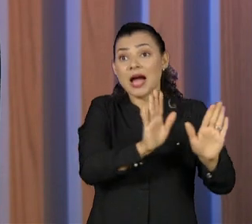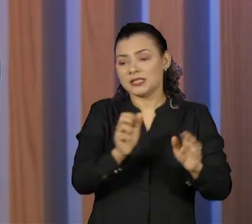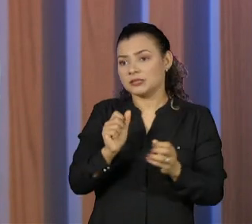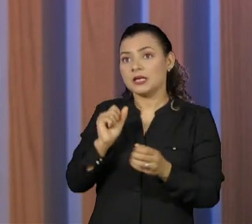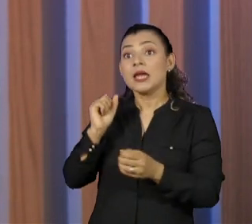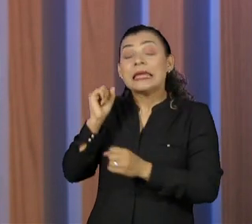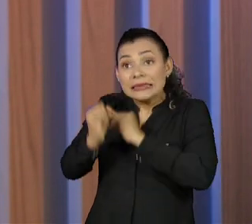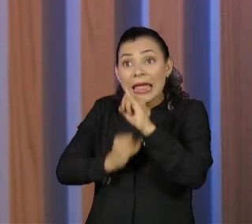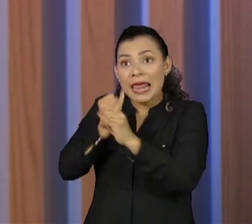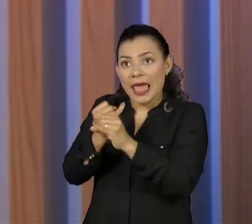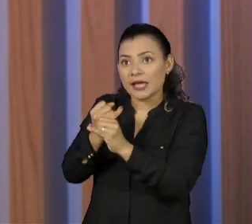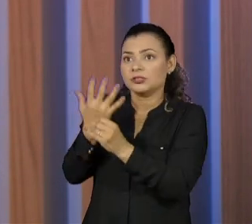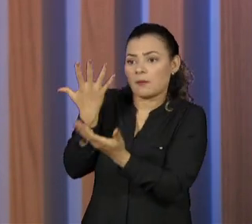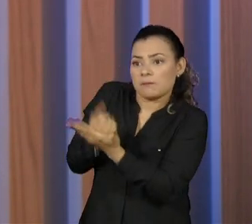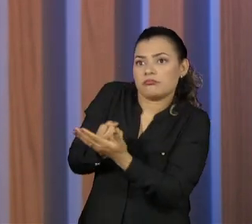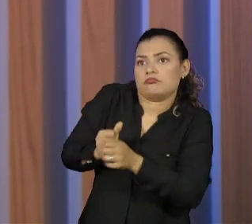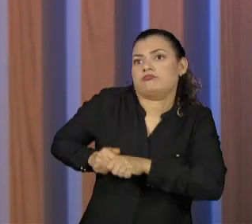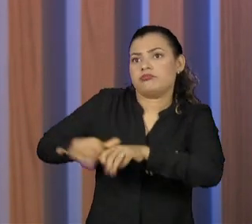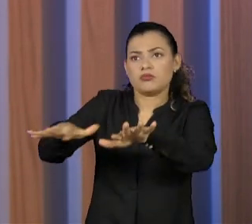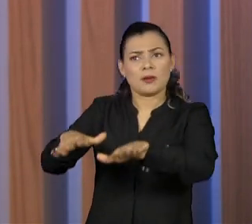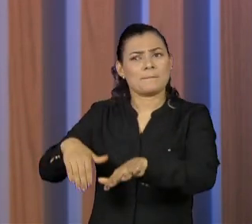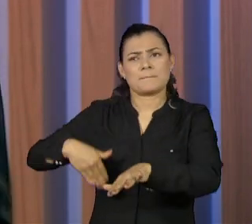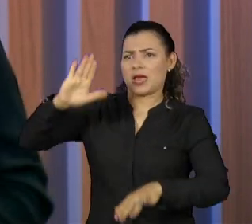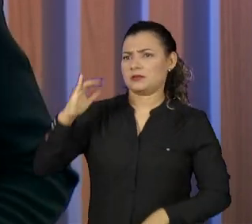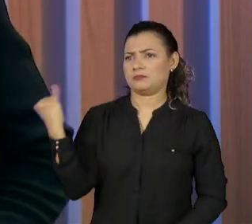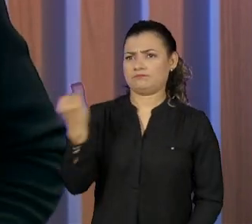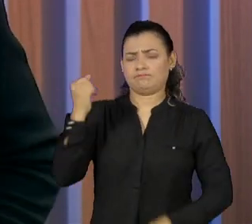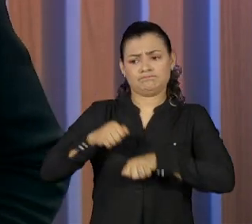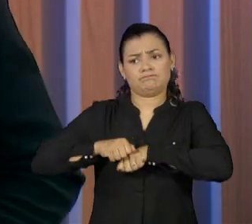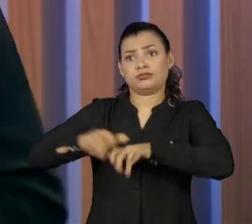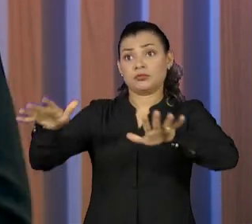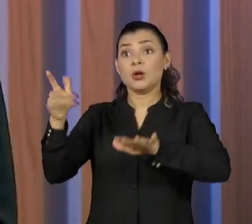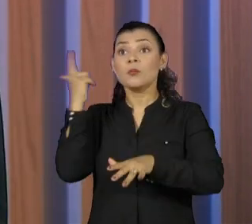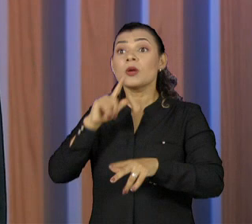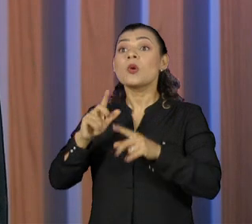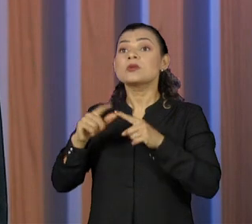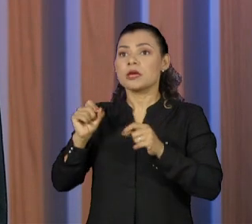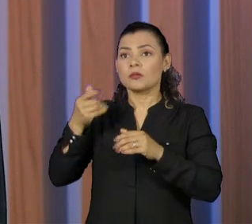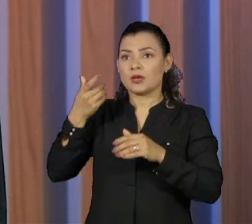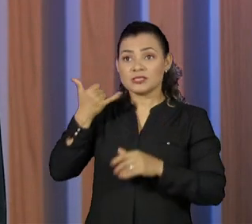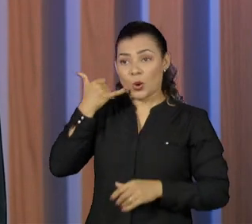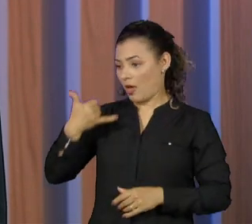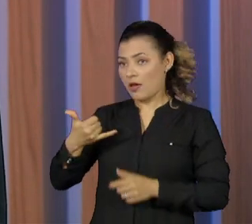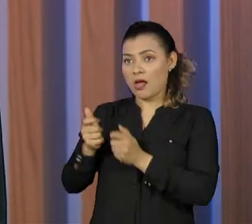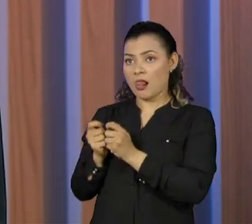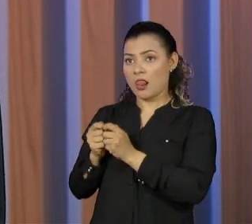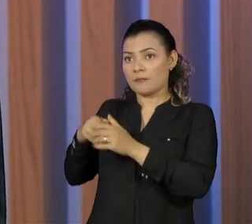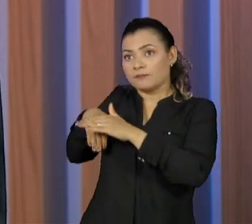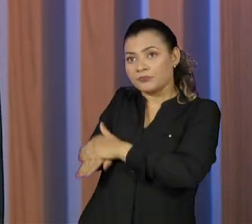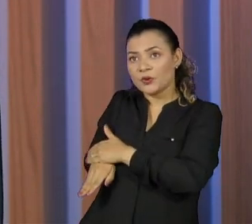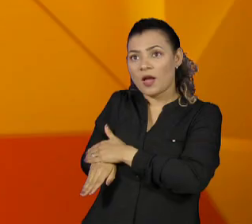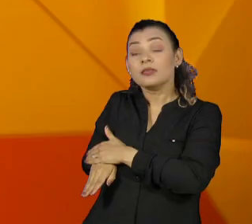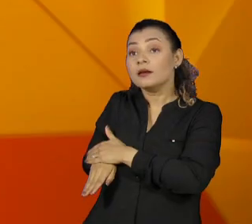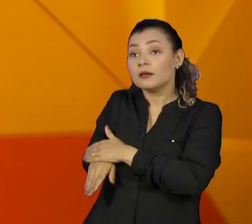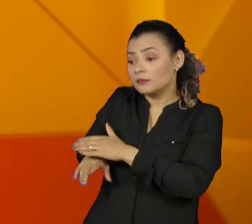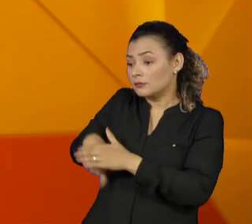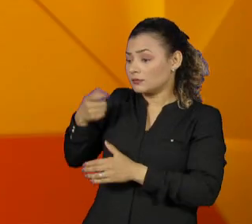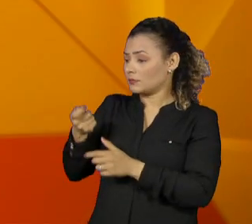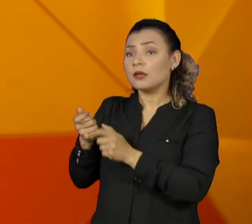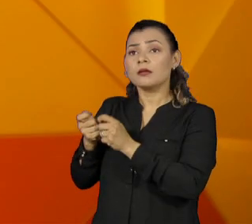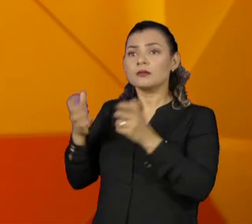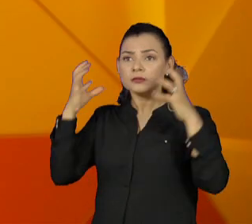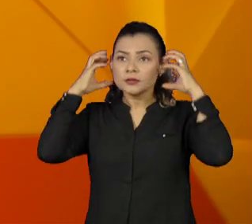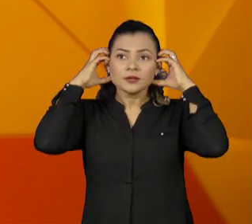o streaming ele é fundamental, porque você anda com uma orquestra no seu bolso o tempo todo, né? E às vezes as pessoas não